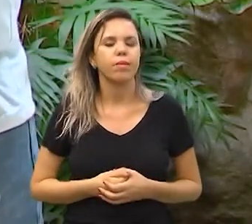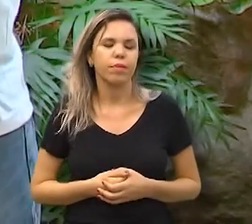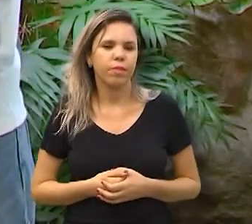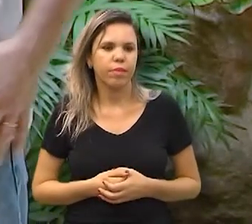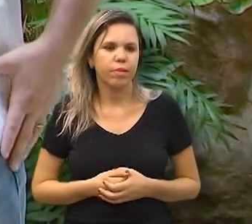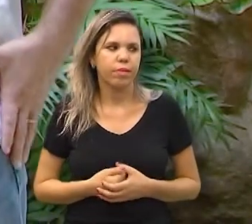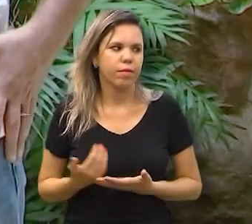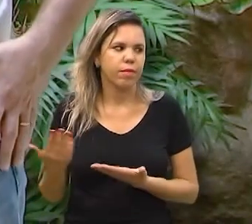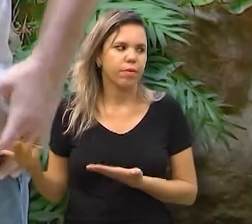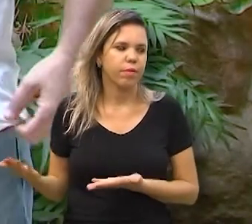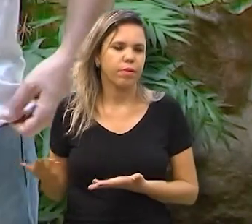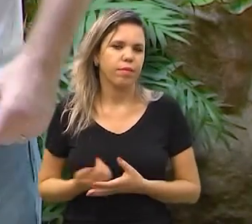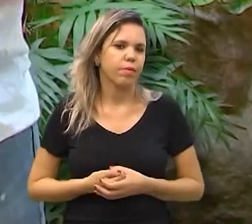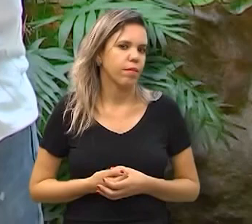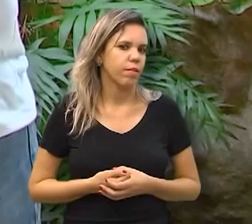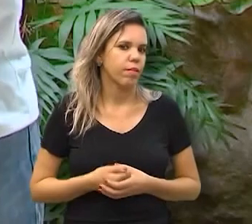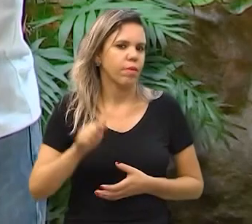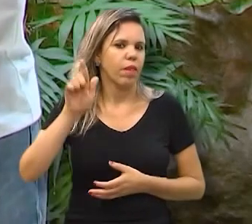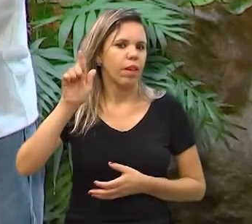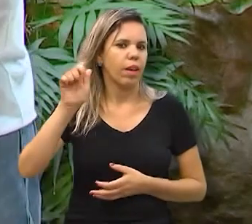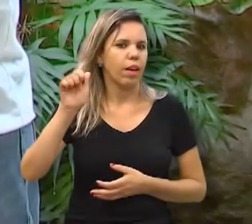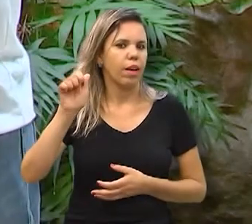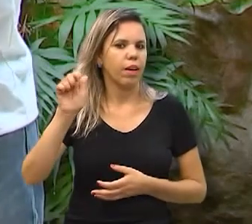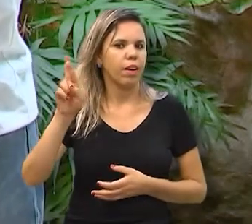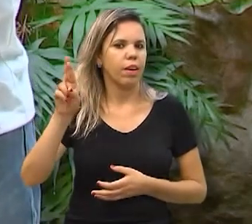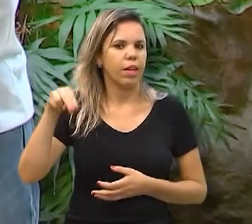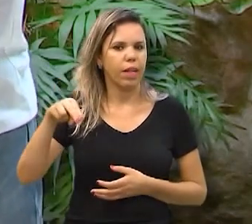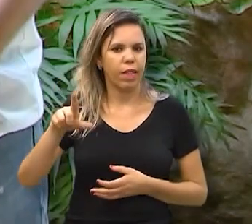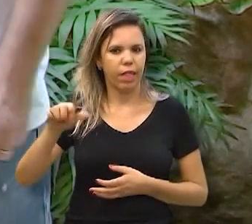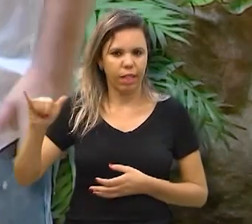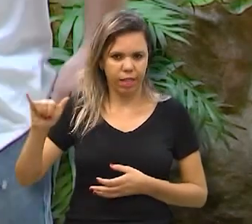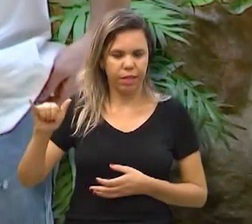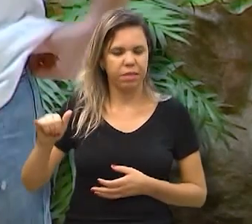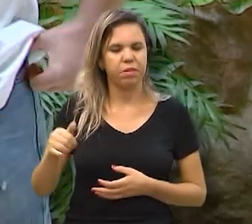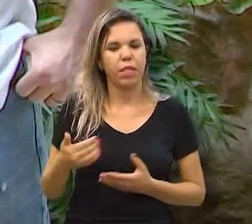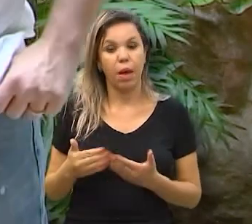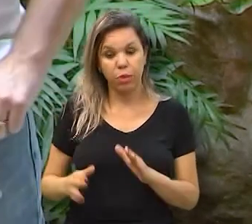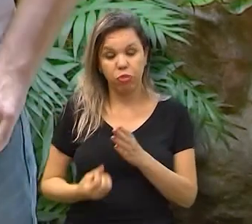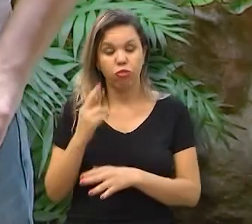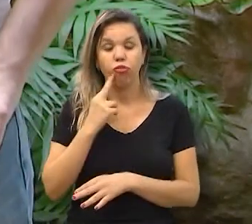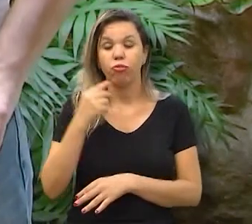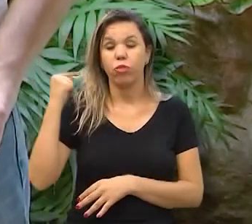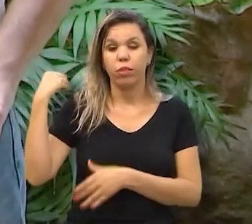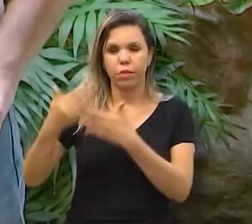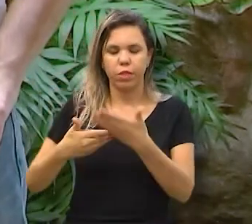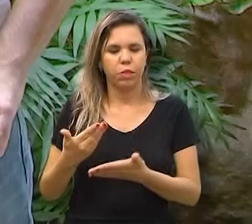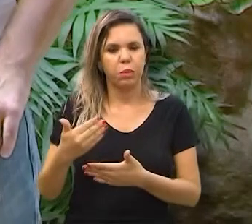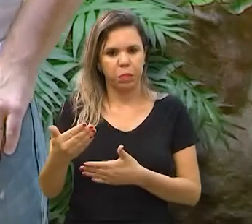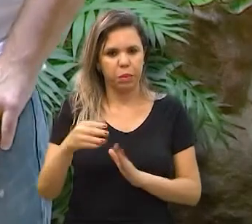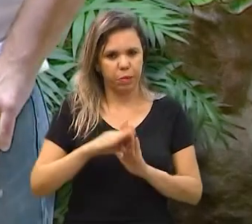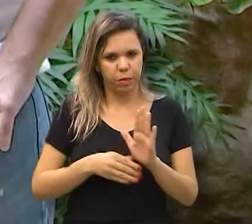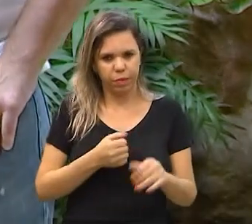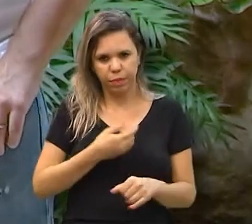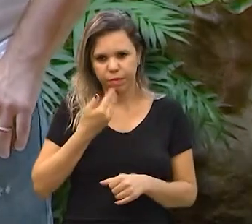falar então. É o Garganelli Vila Paraíso. Esse é um clássico que tem desde que abriu o restaurante. Sensacional. Então não perca